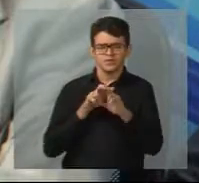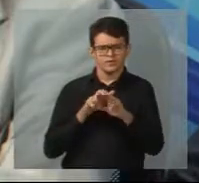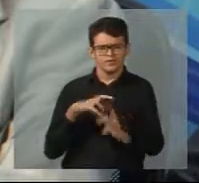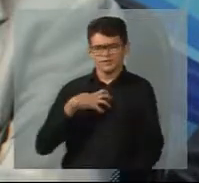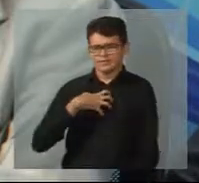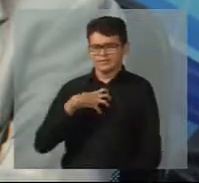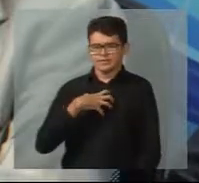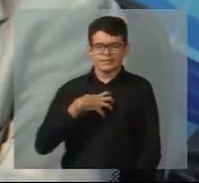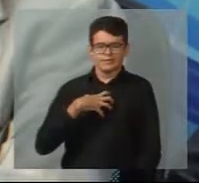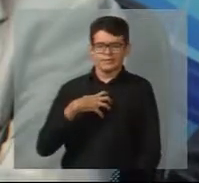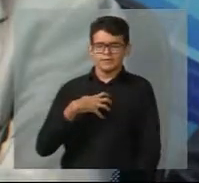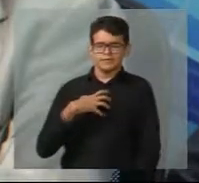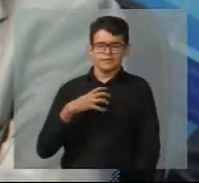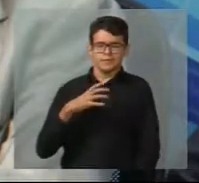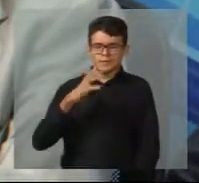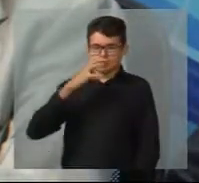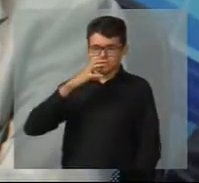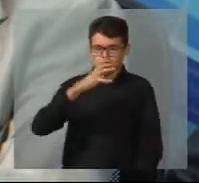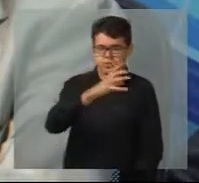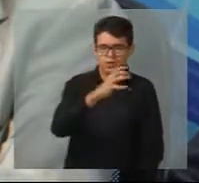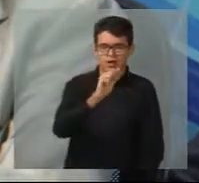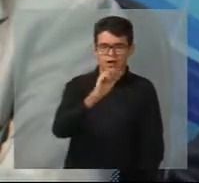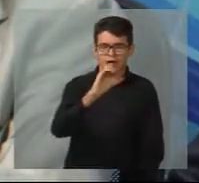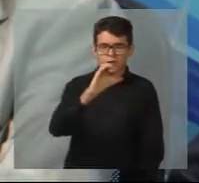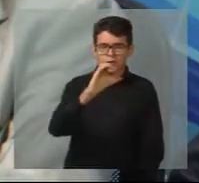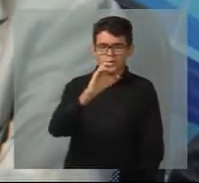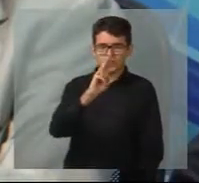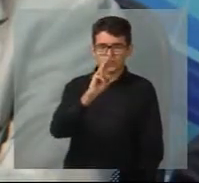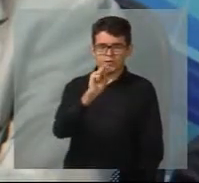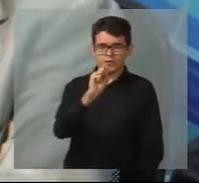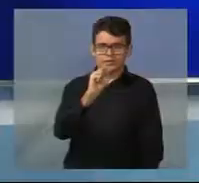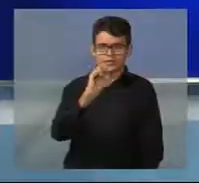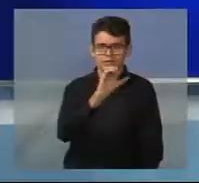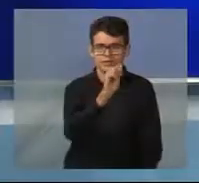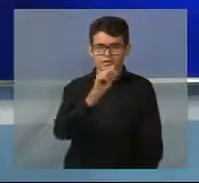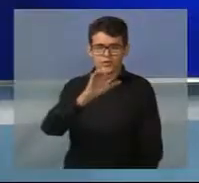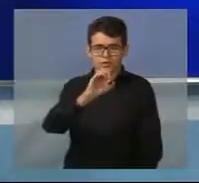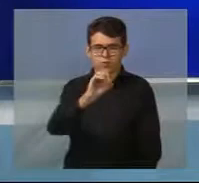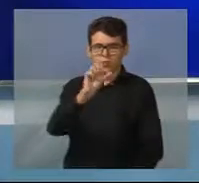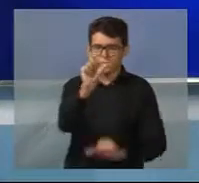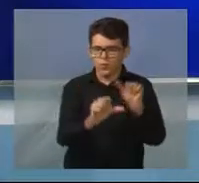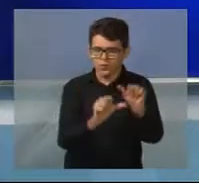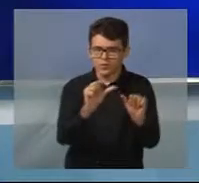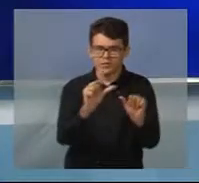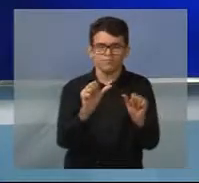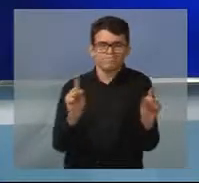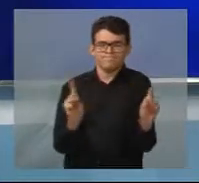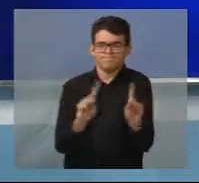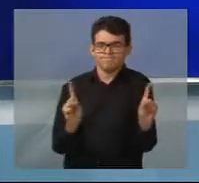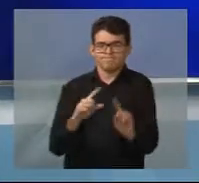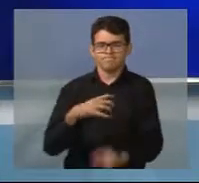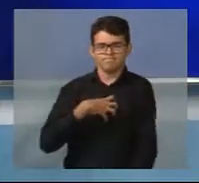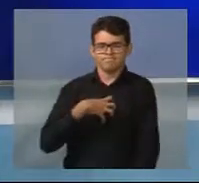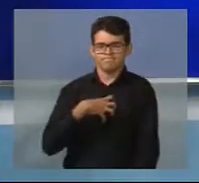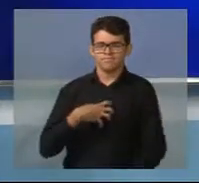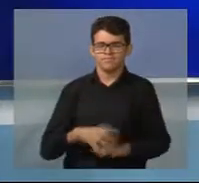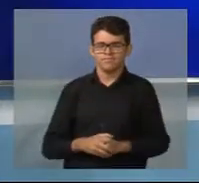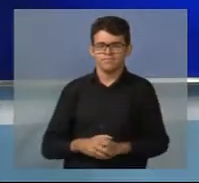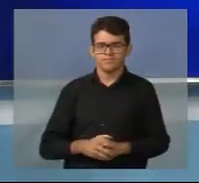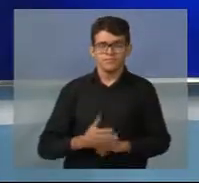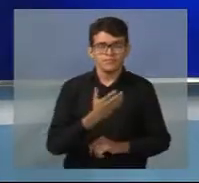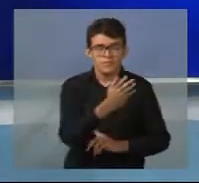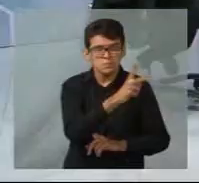mudança do juízo em si são ou deveriam ser restritas. Deixa eu colocar o professor Roberto nessa discussão, na perspectiva, professor Roberto, é o